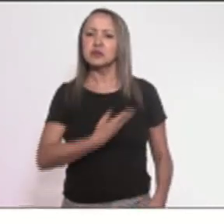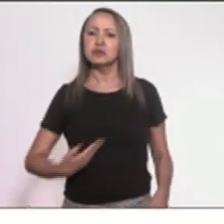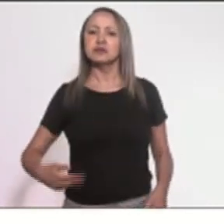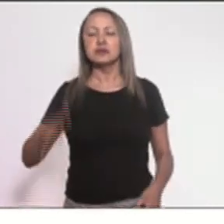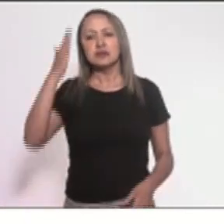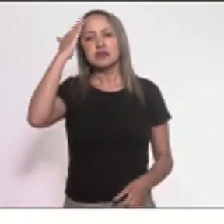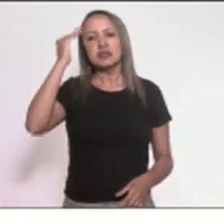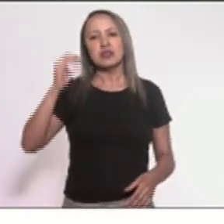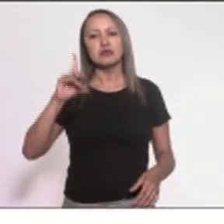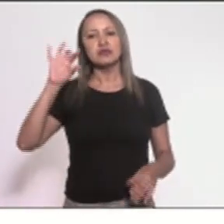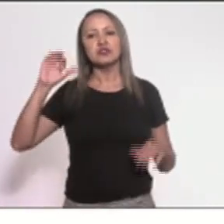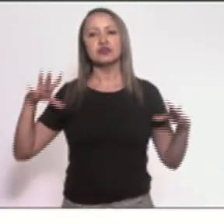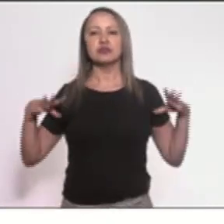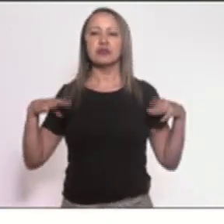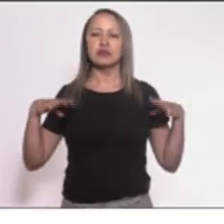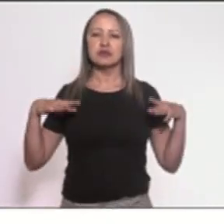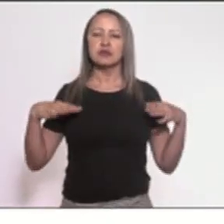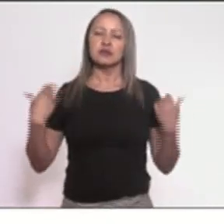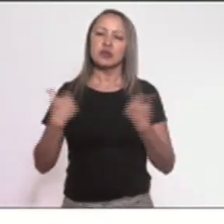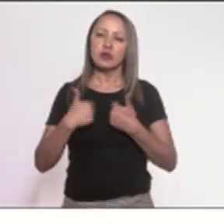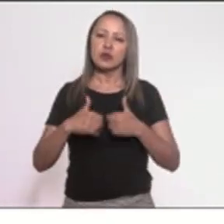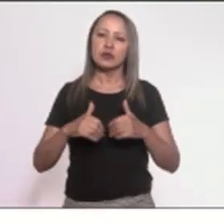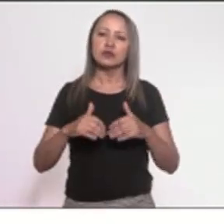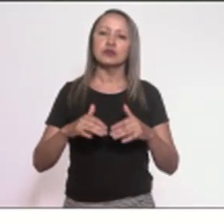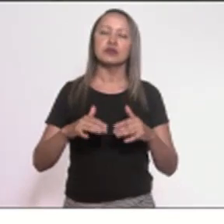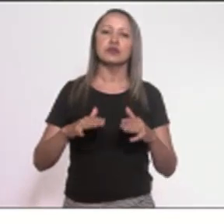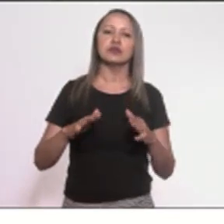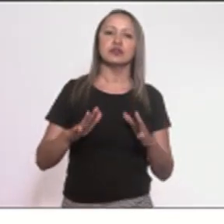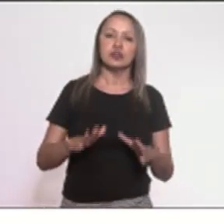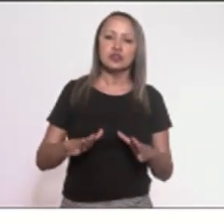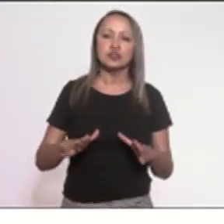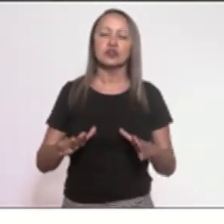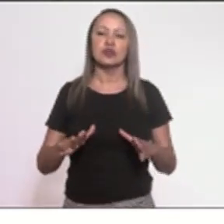de folga e peregrinar para votar,